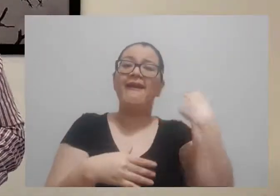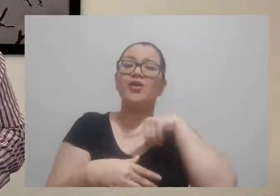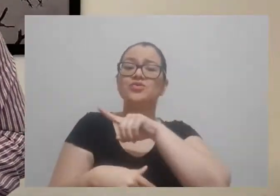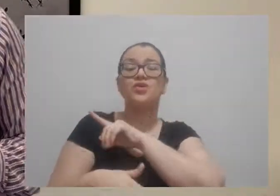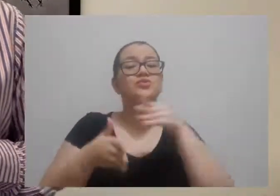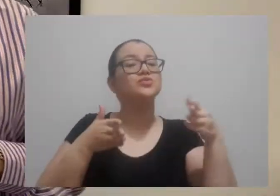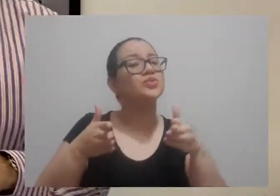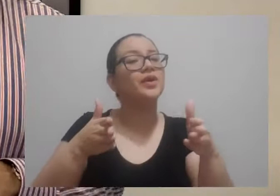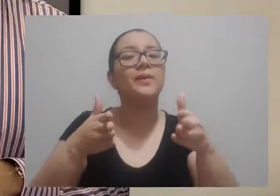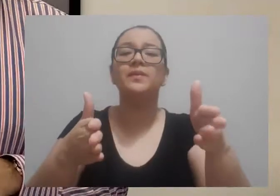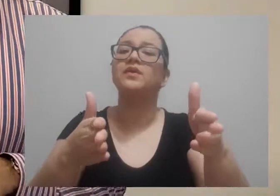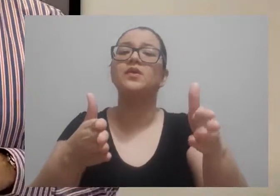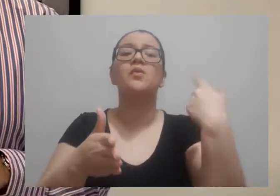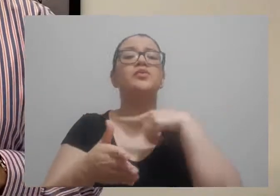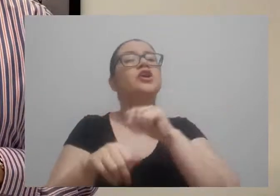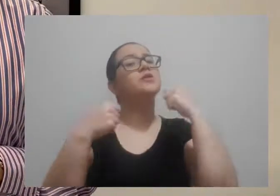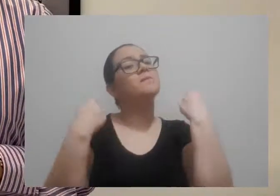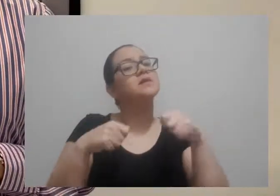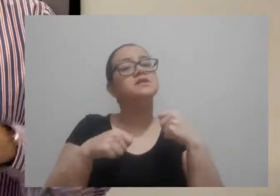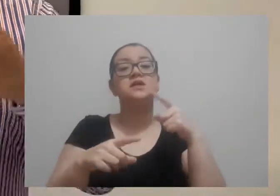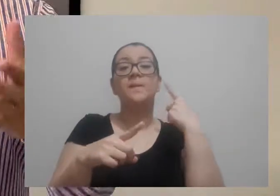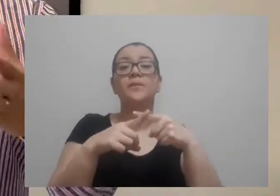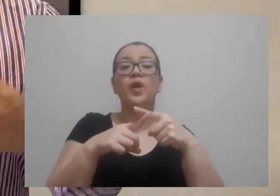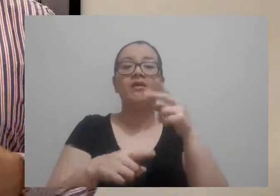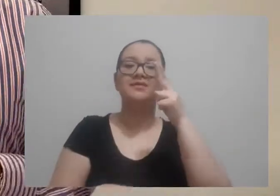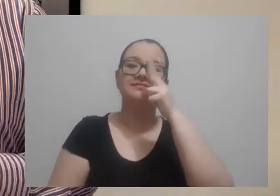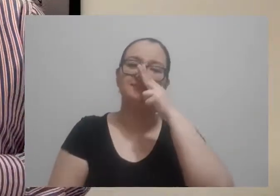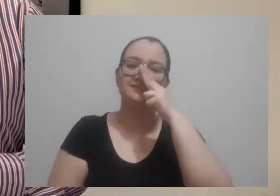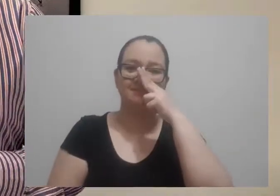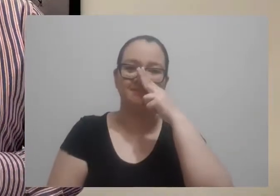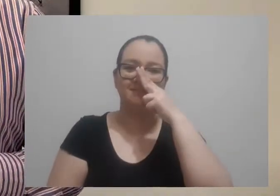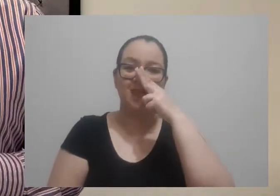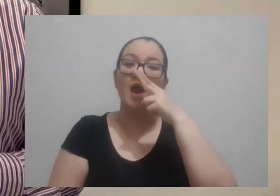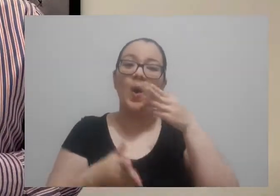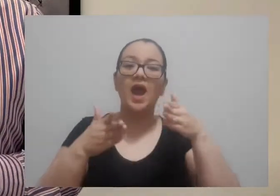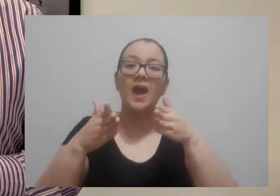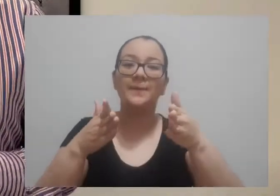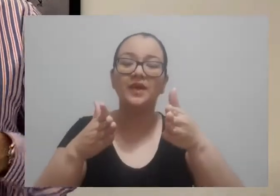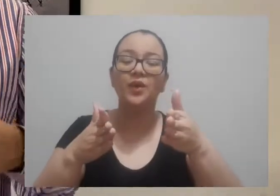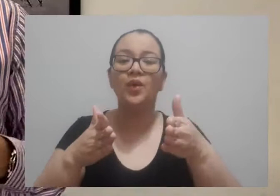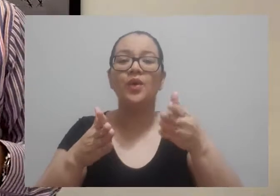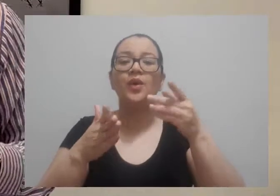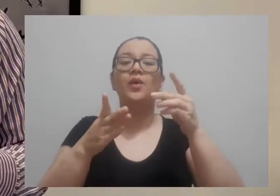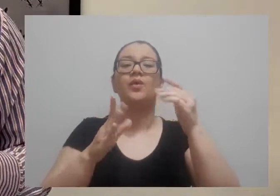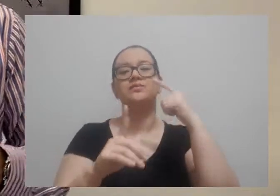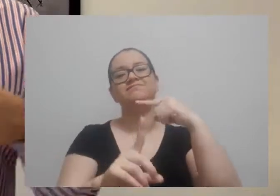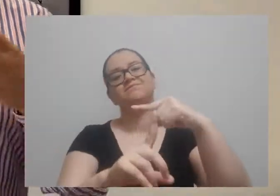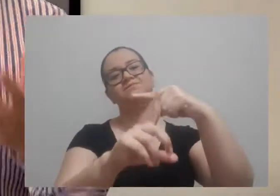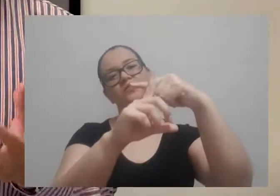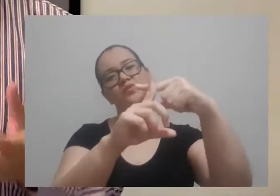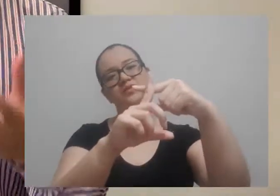cristã. Esse é o caminho da cruz. Esse é o caminho que eu e você precisamos trilhar. Esse é o caminho